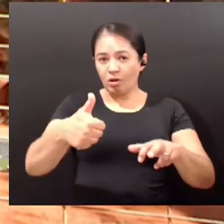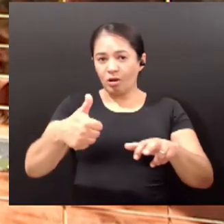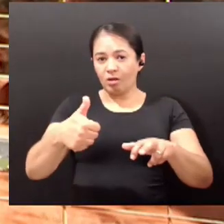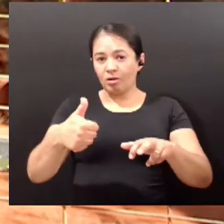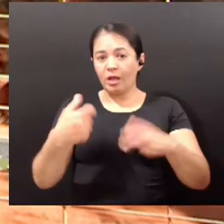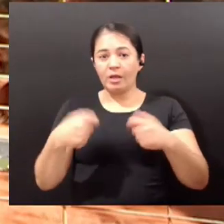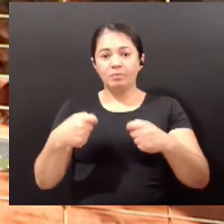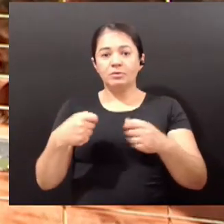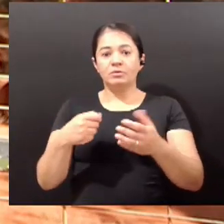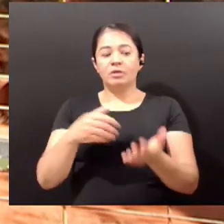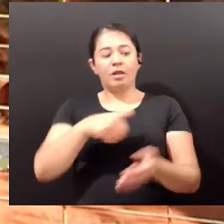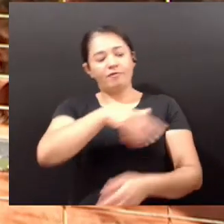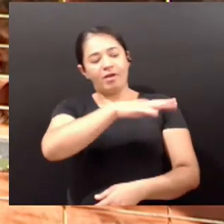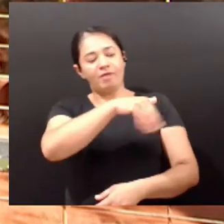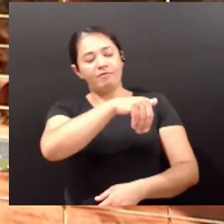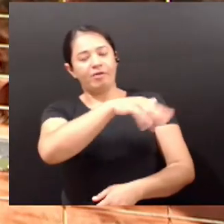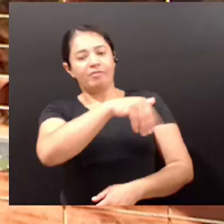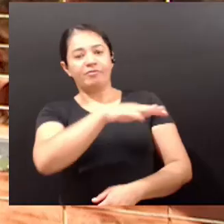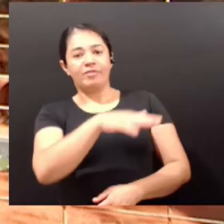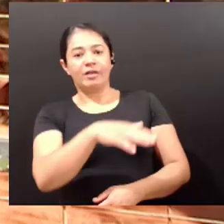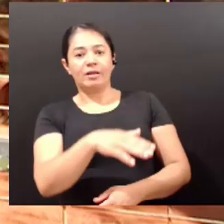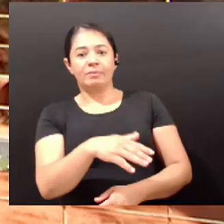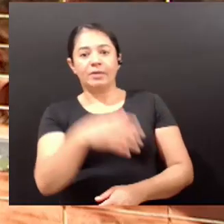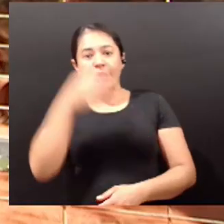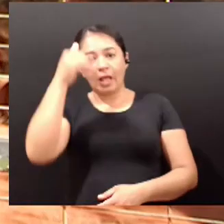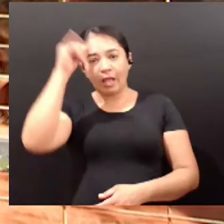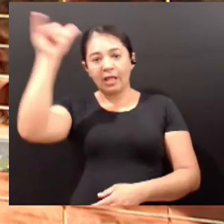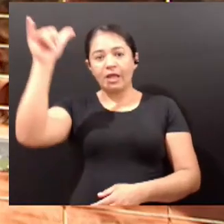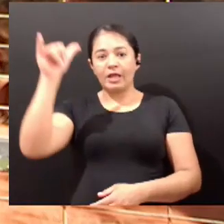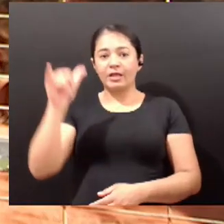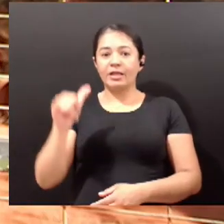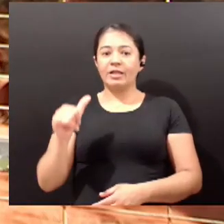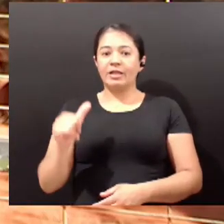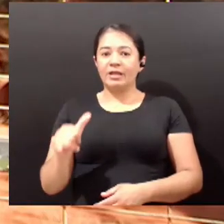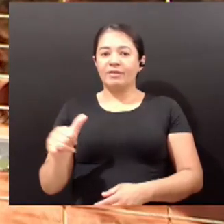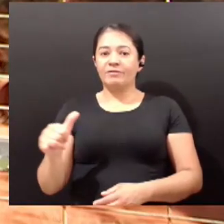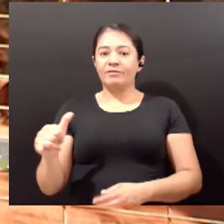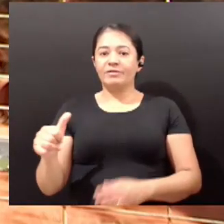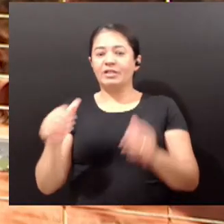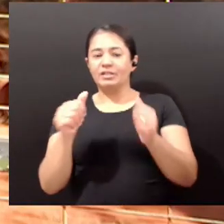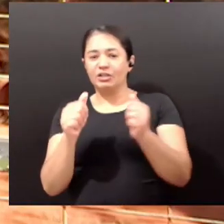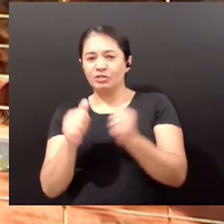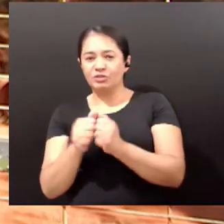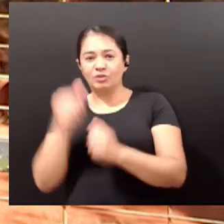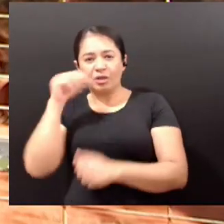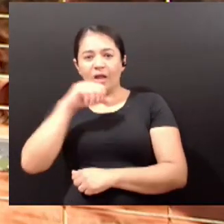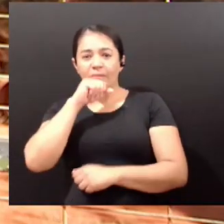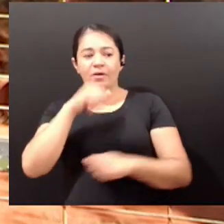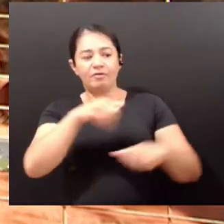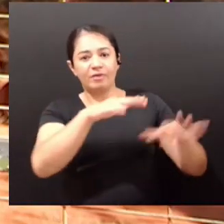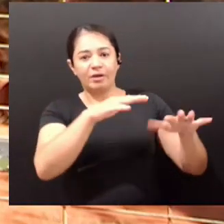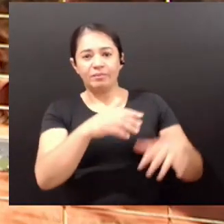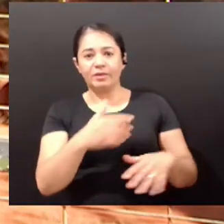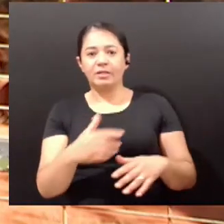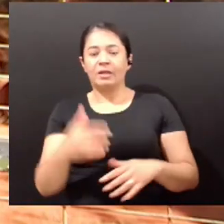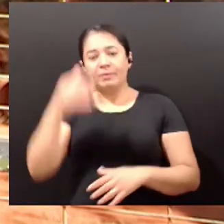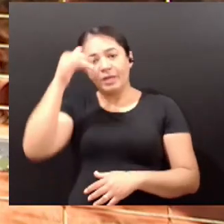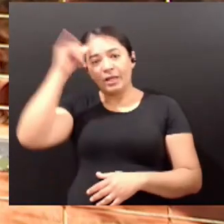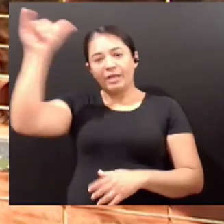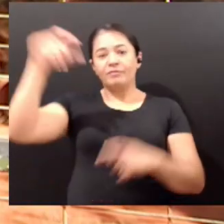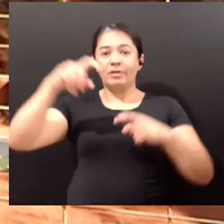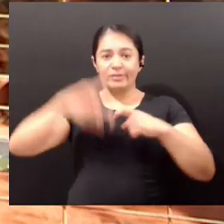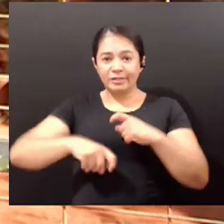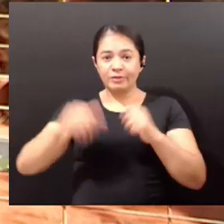lá, para não correr risco de ter consanguinidade, de cruzar com a mãe, né? Então vai para lá e vai achar um território para você. E